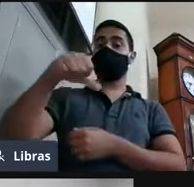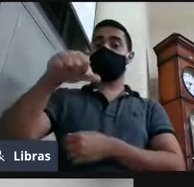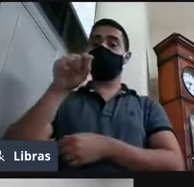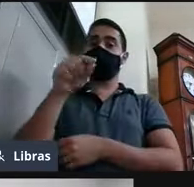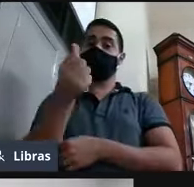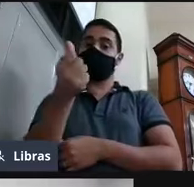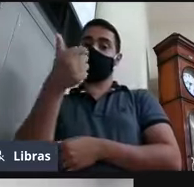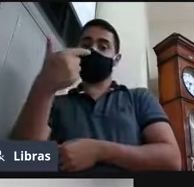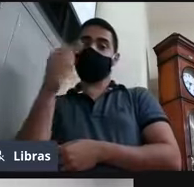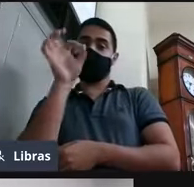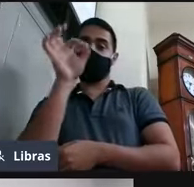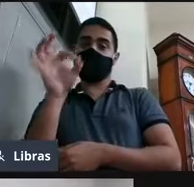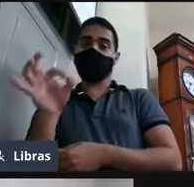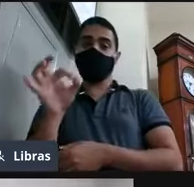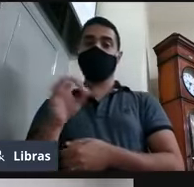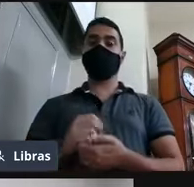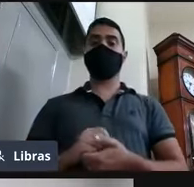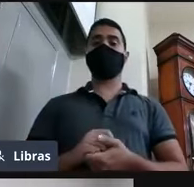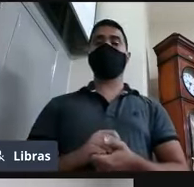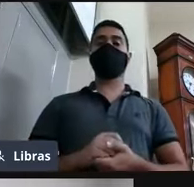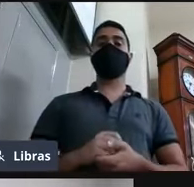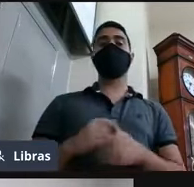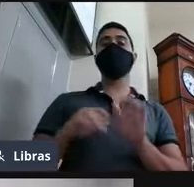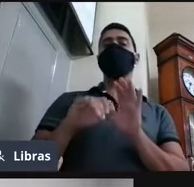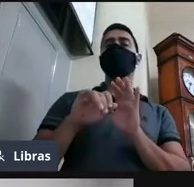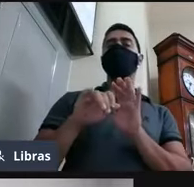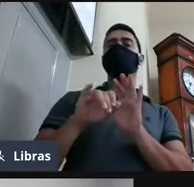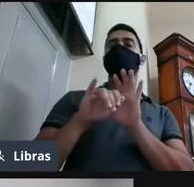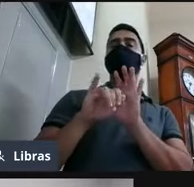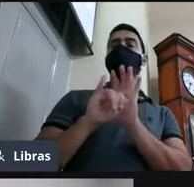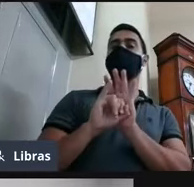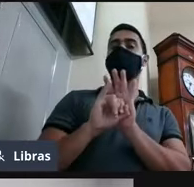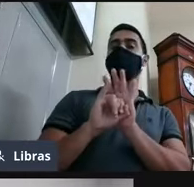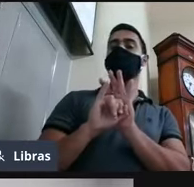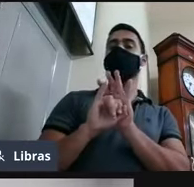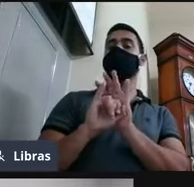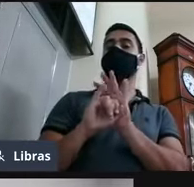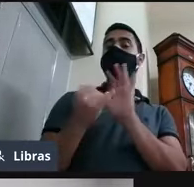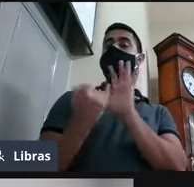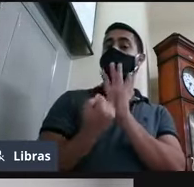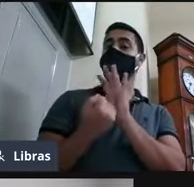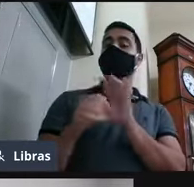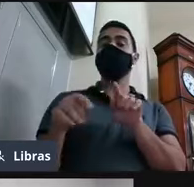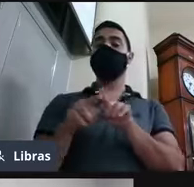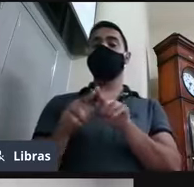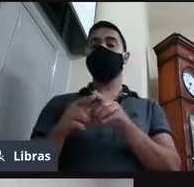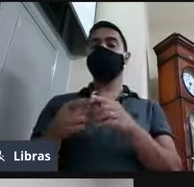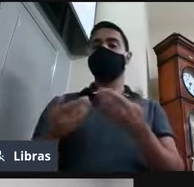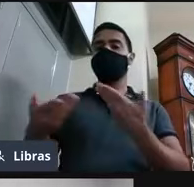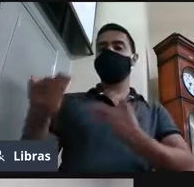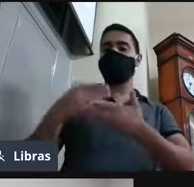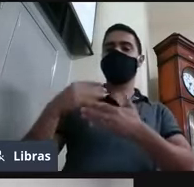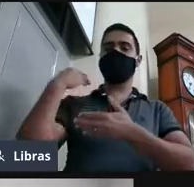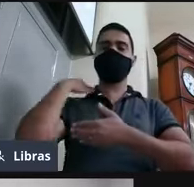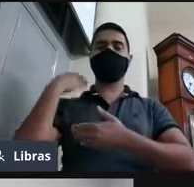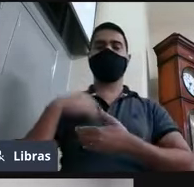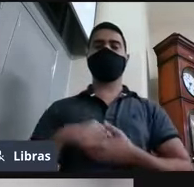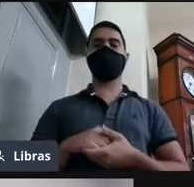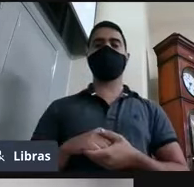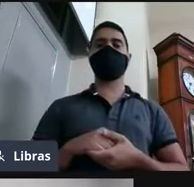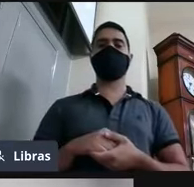19,62% de impostos próprios arrecadados e contraparte impostos transferidos, ficando,